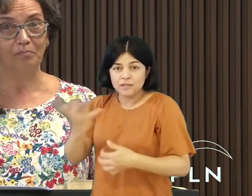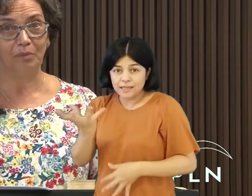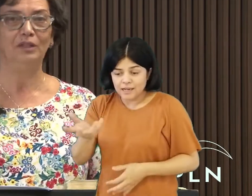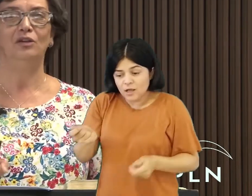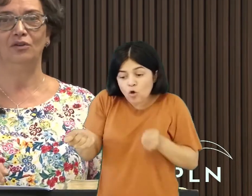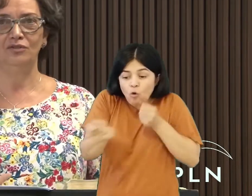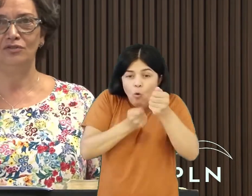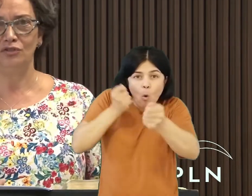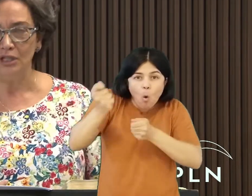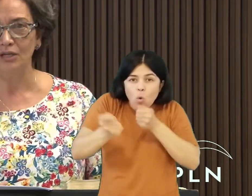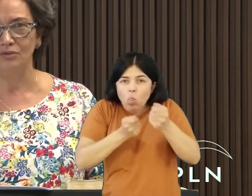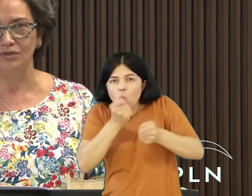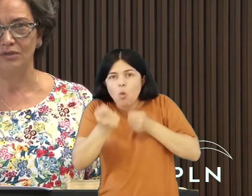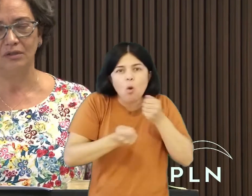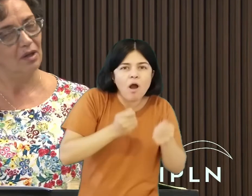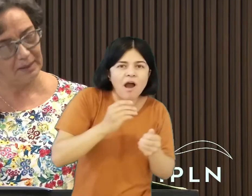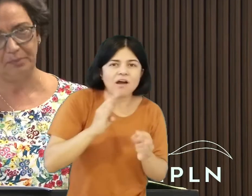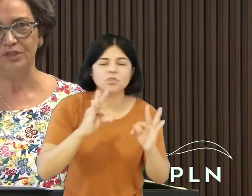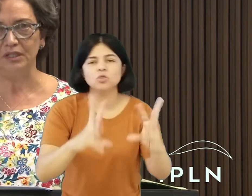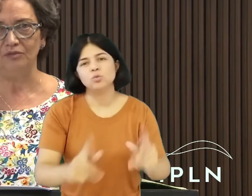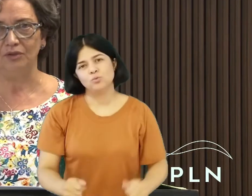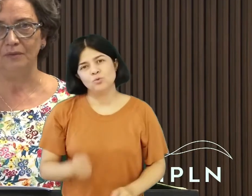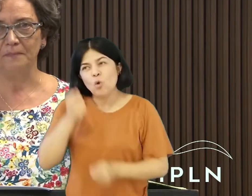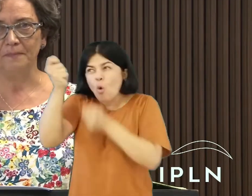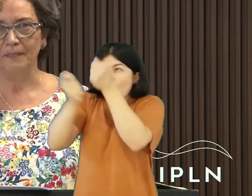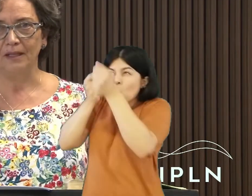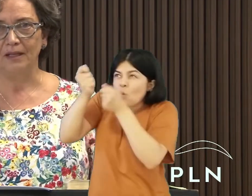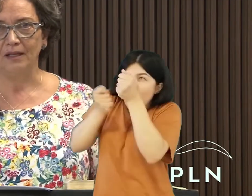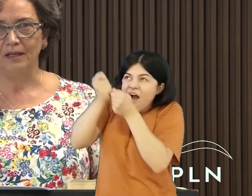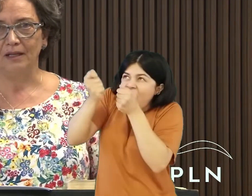atos poderosos de Deus. É impossível.